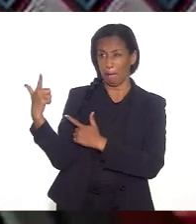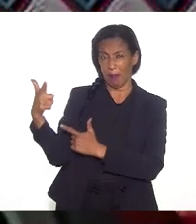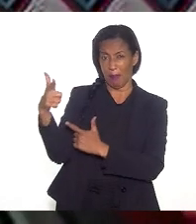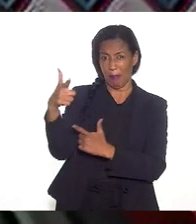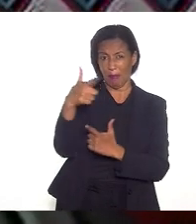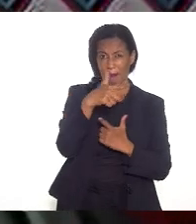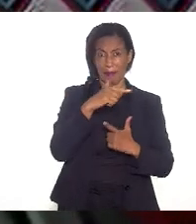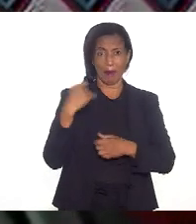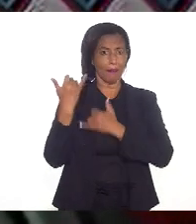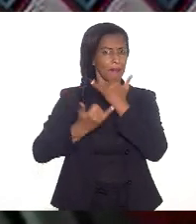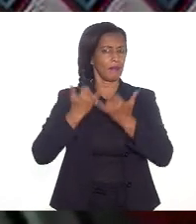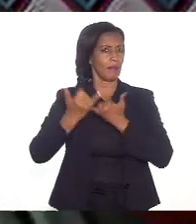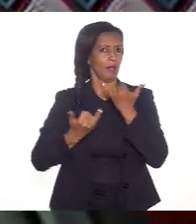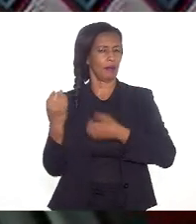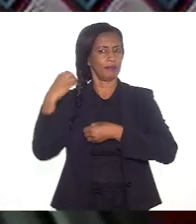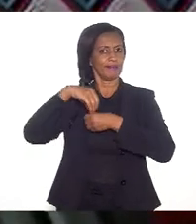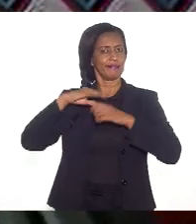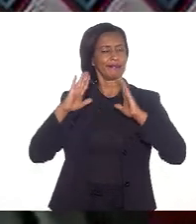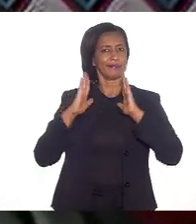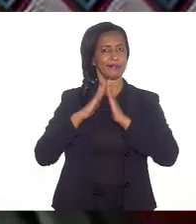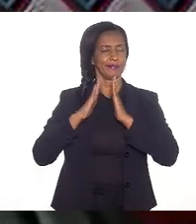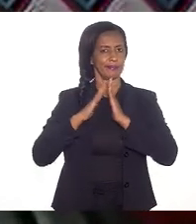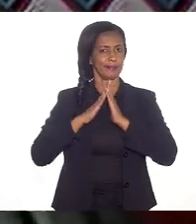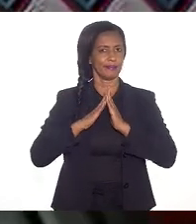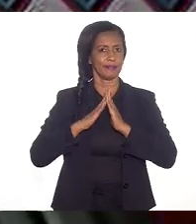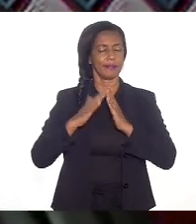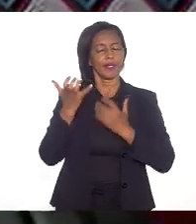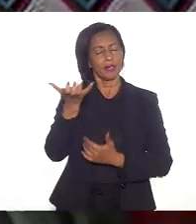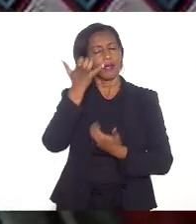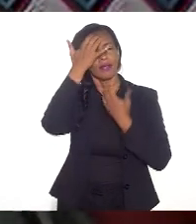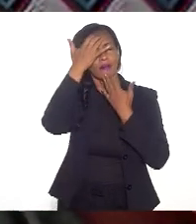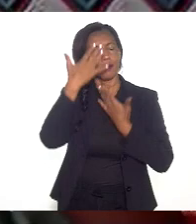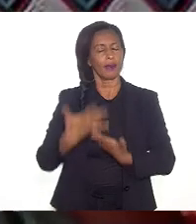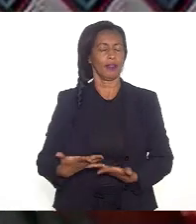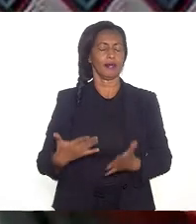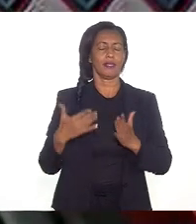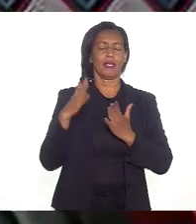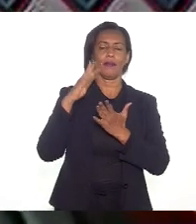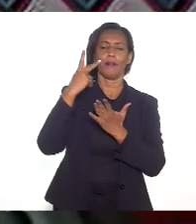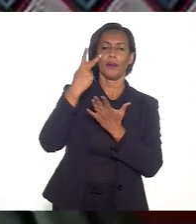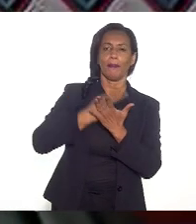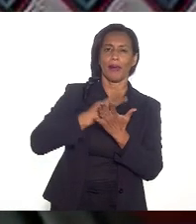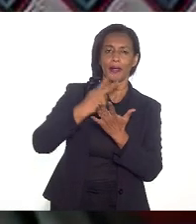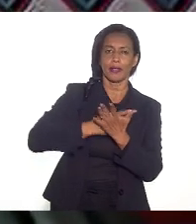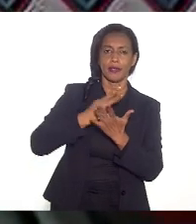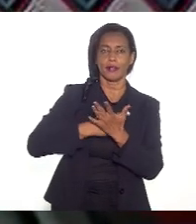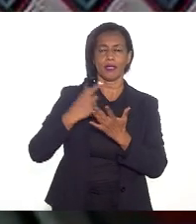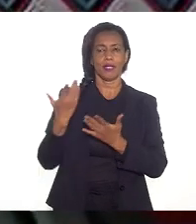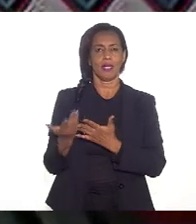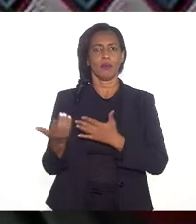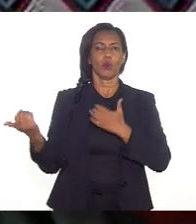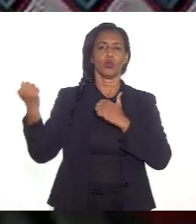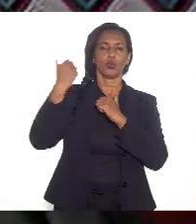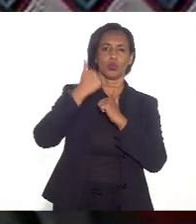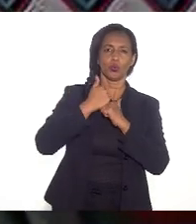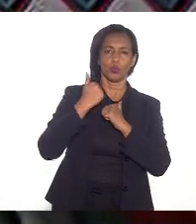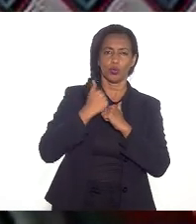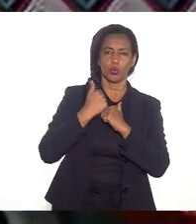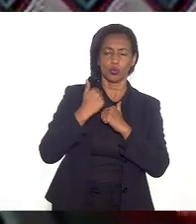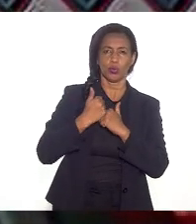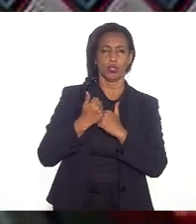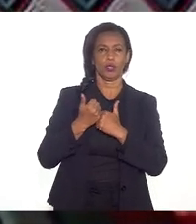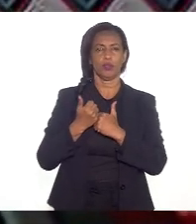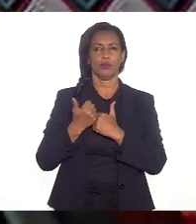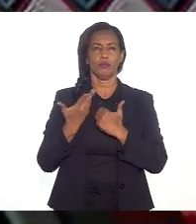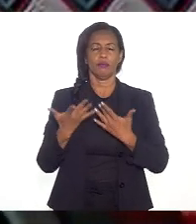brincava dentro da sua casa. Quero agradecer pelo parecer, pelo substitutivo, pela sensibilidade,